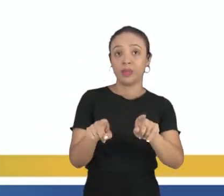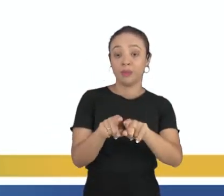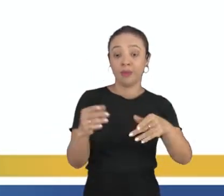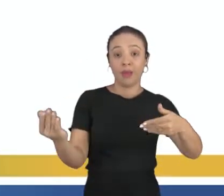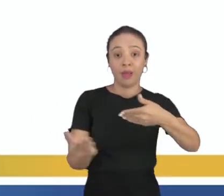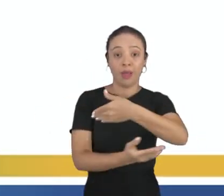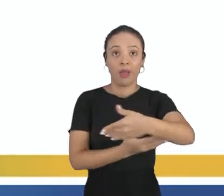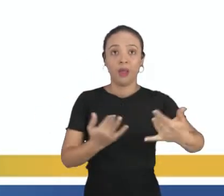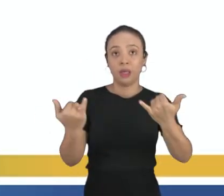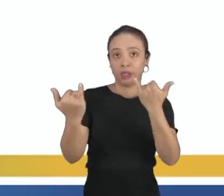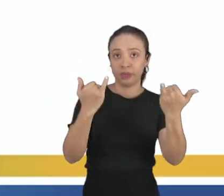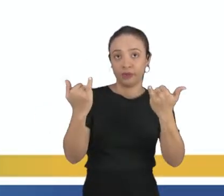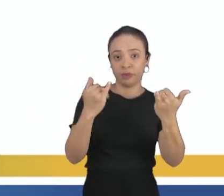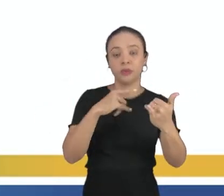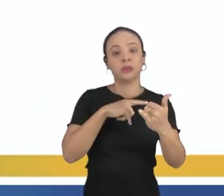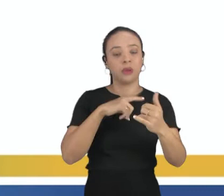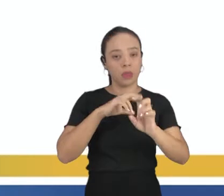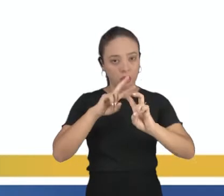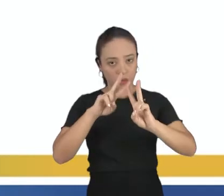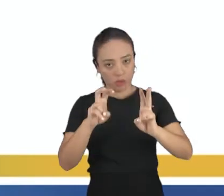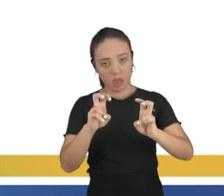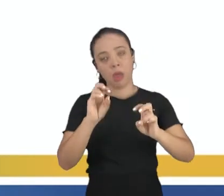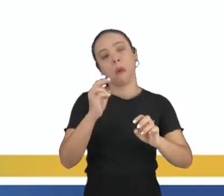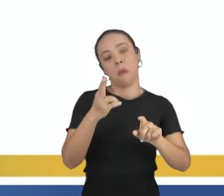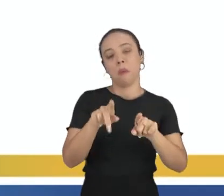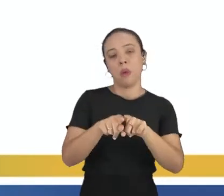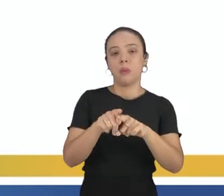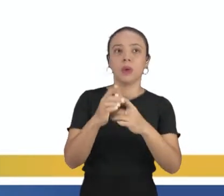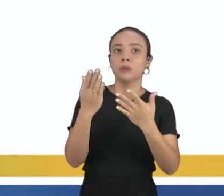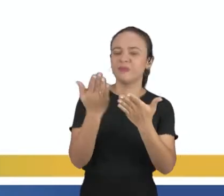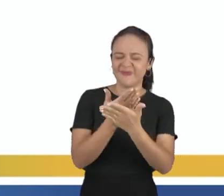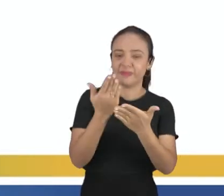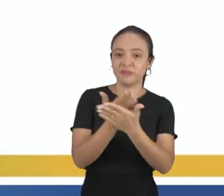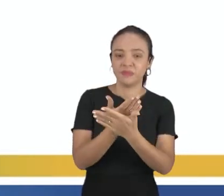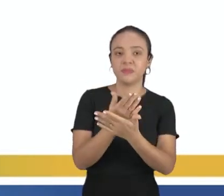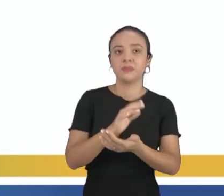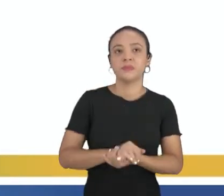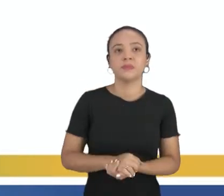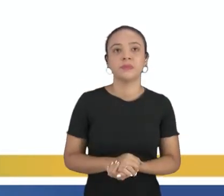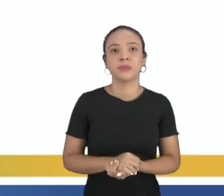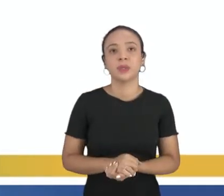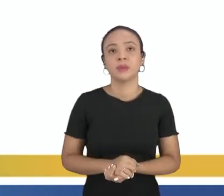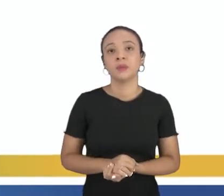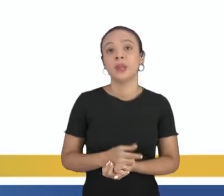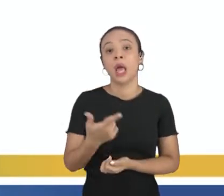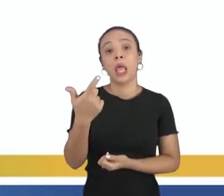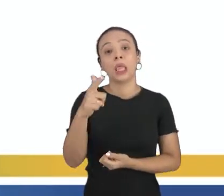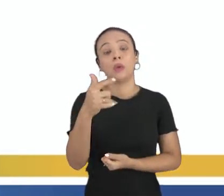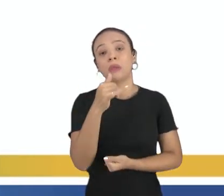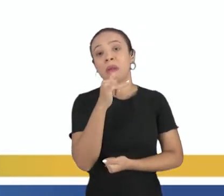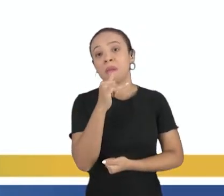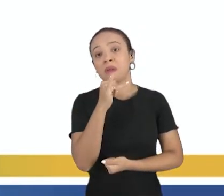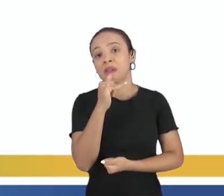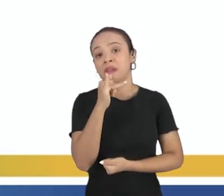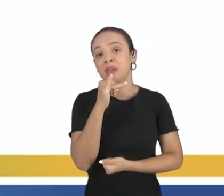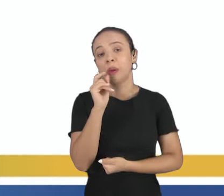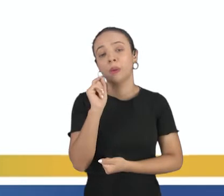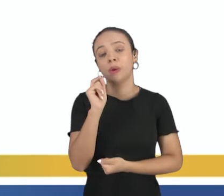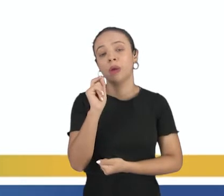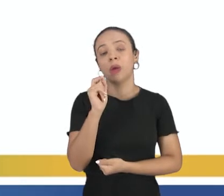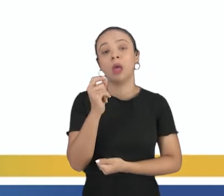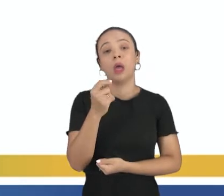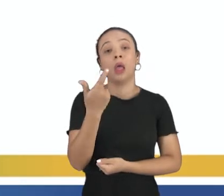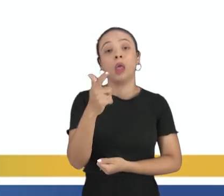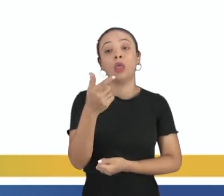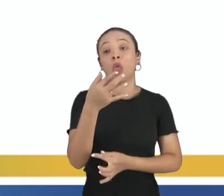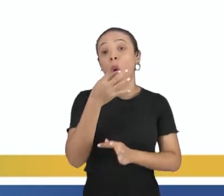correlaciona informações a respeito do tema ou livro resenhado. Não há espaço nesse tipo de resenha, não há